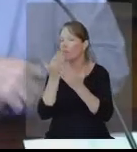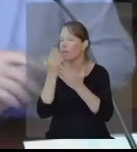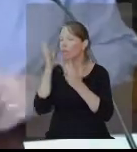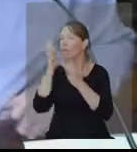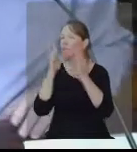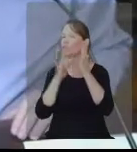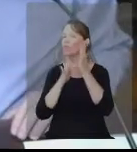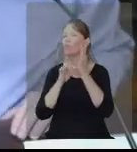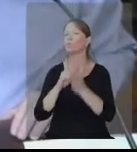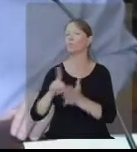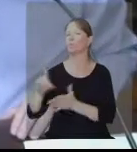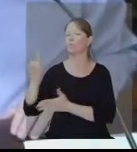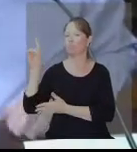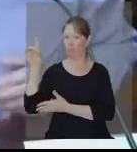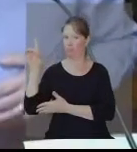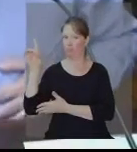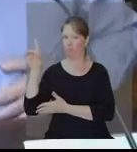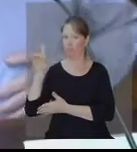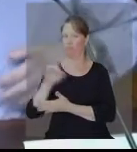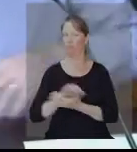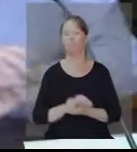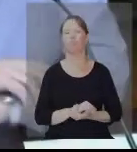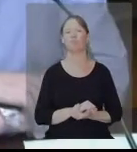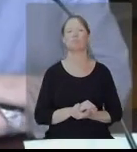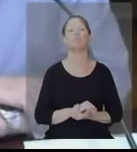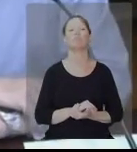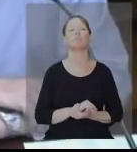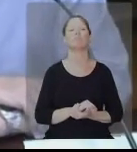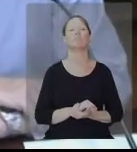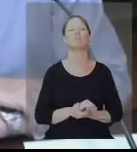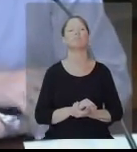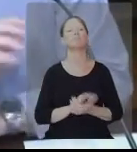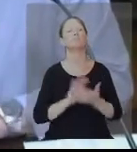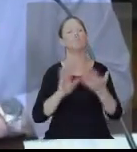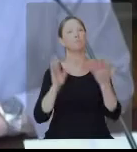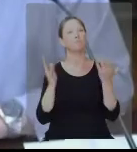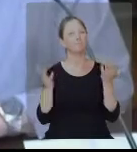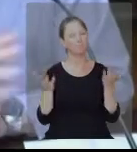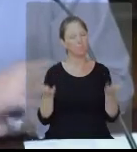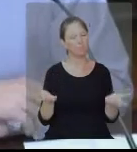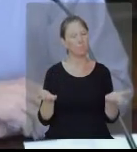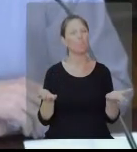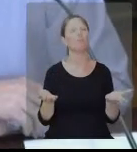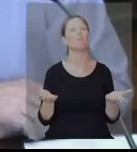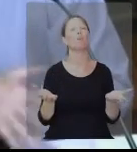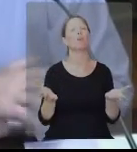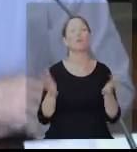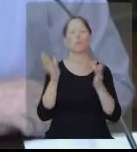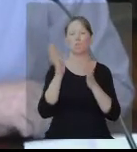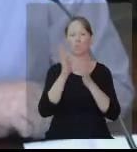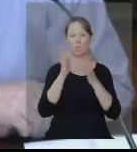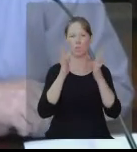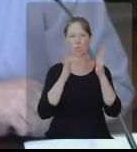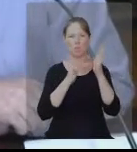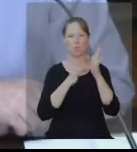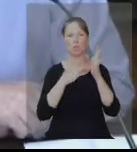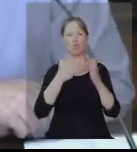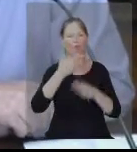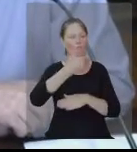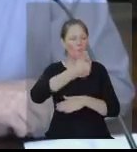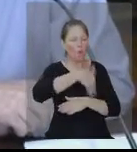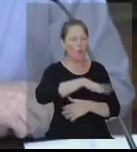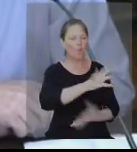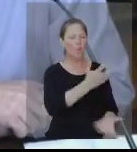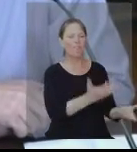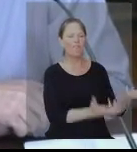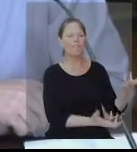Que é levado a confiar nela, né? Exato. Então, o senhor ouviu já essa esse encaminhamento, Jesus desceu ao